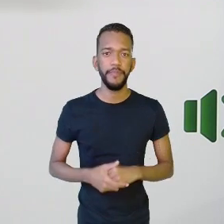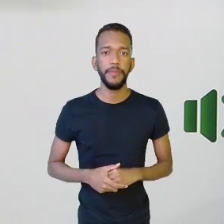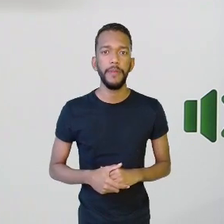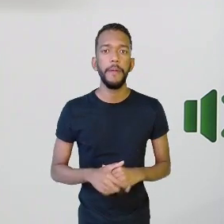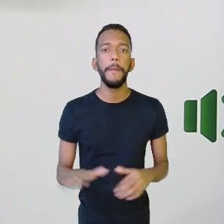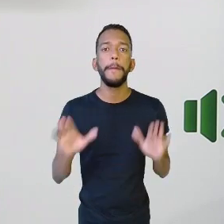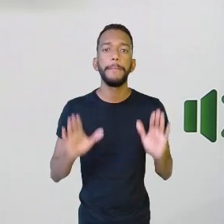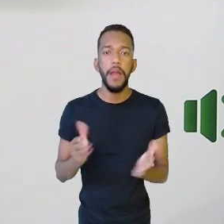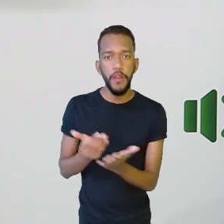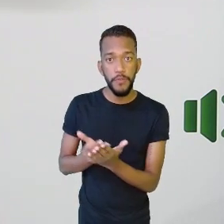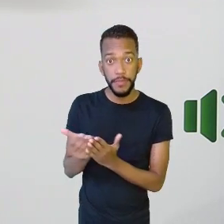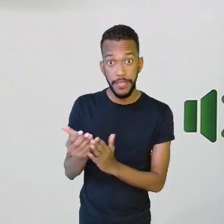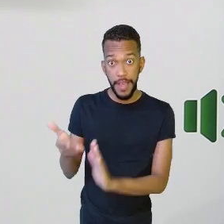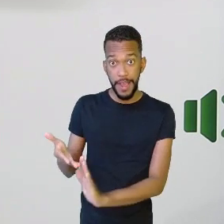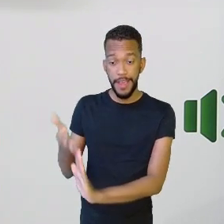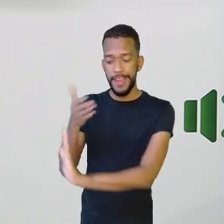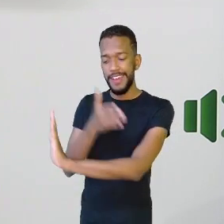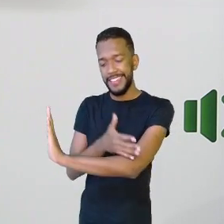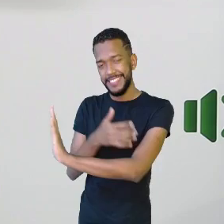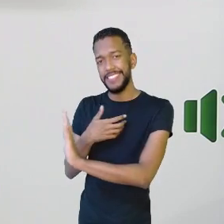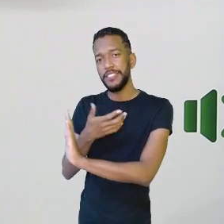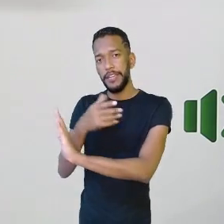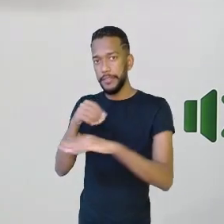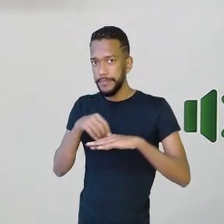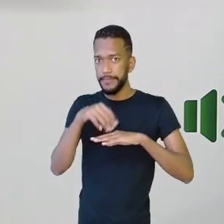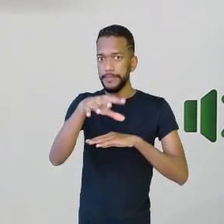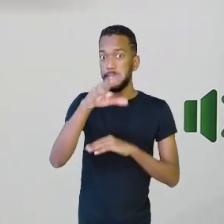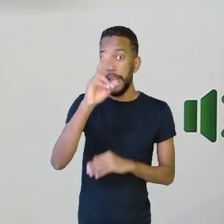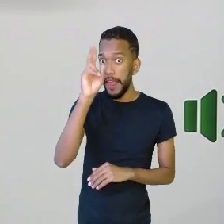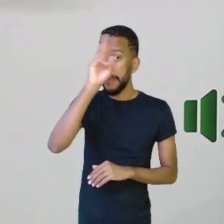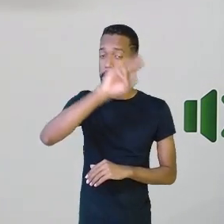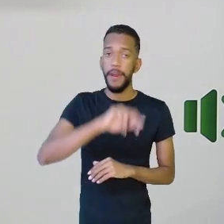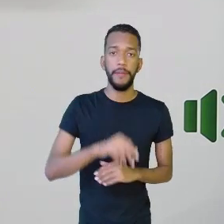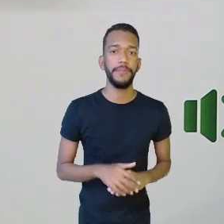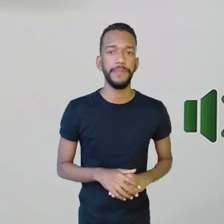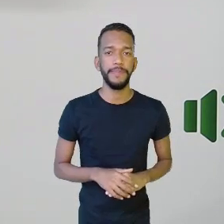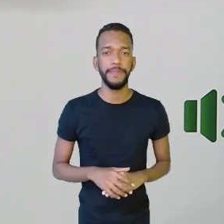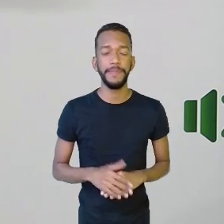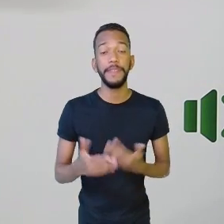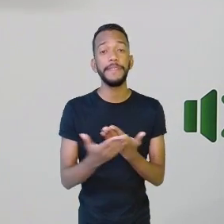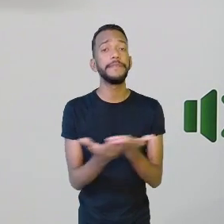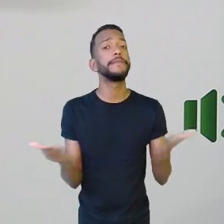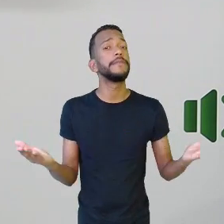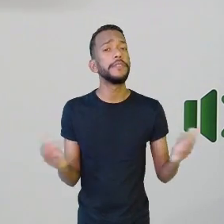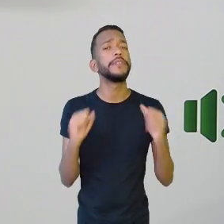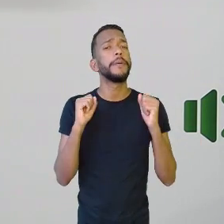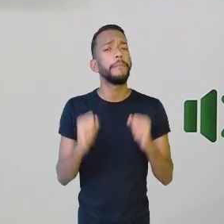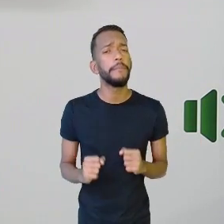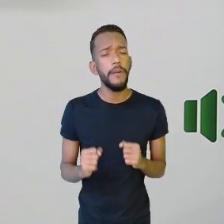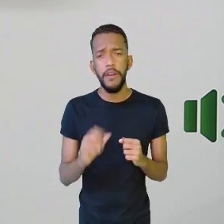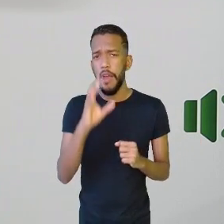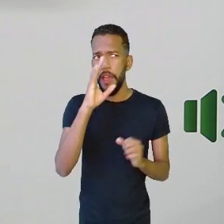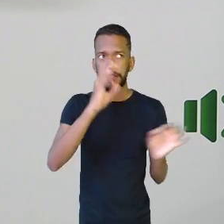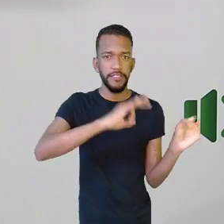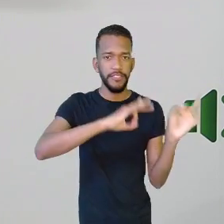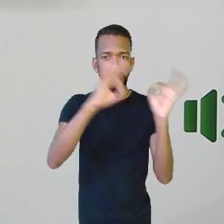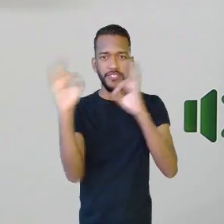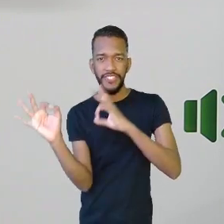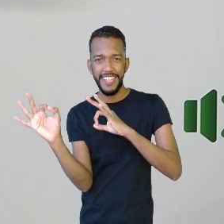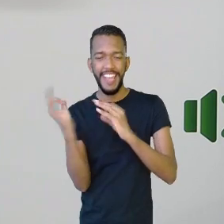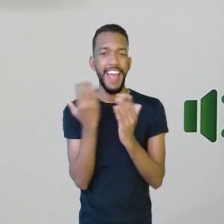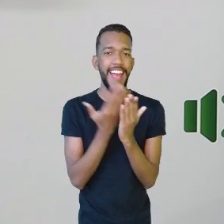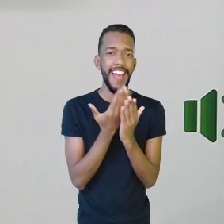de começarmos, gostaria de lembrá-los que vocês podem assistir às nossas